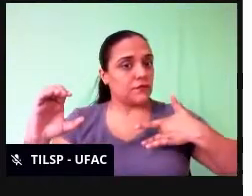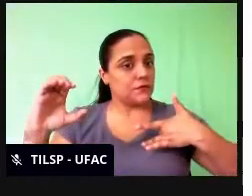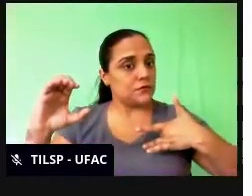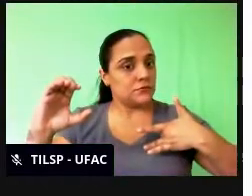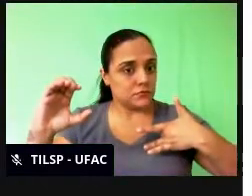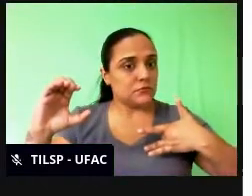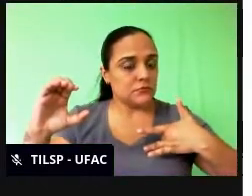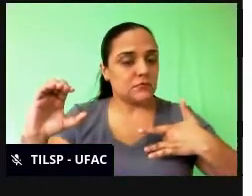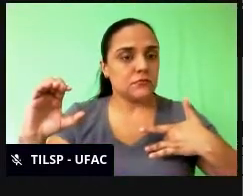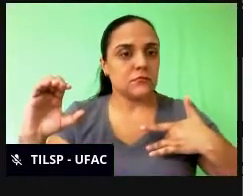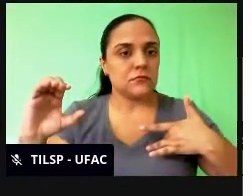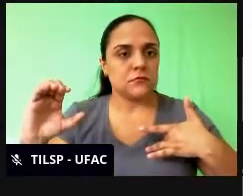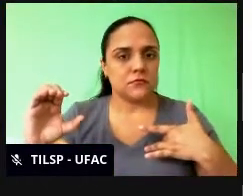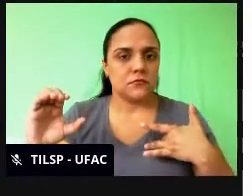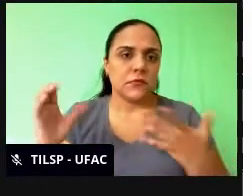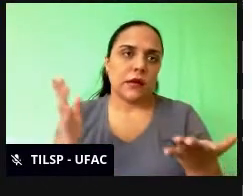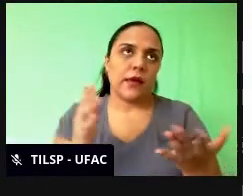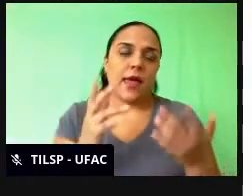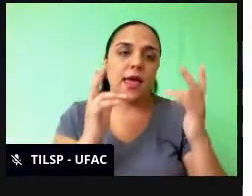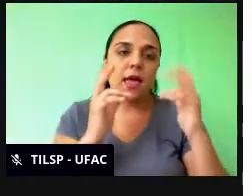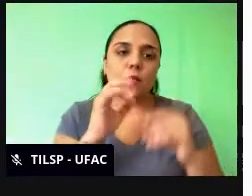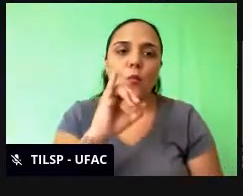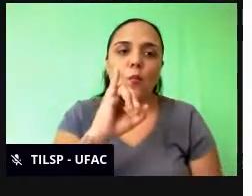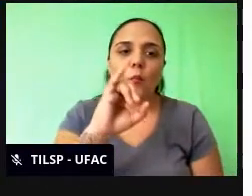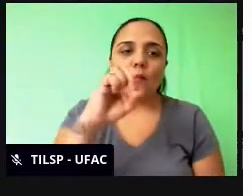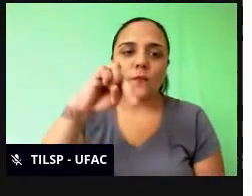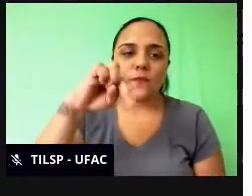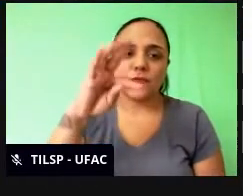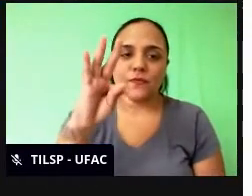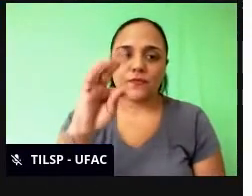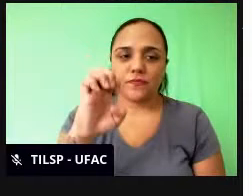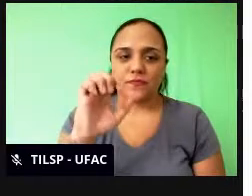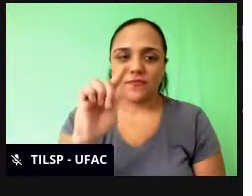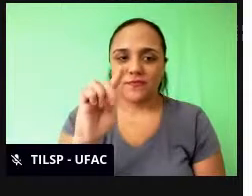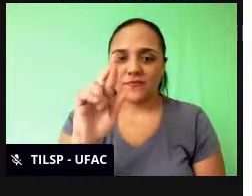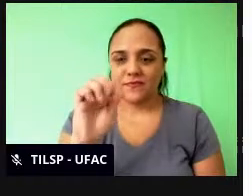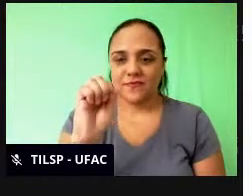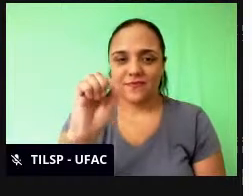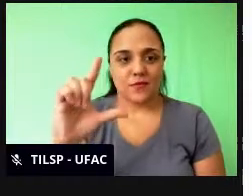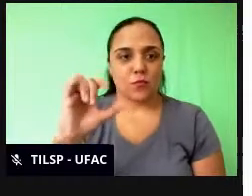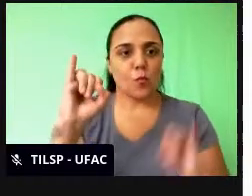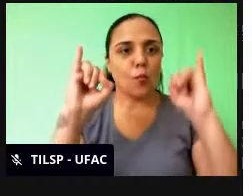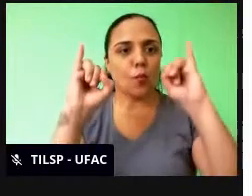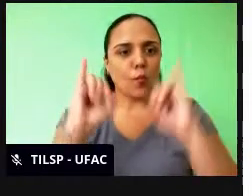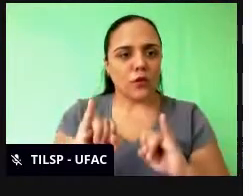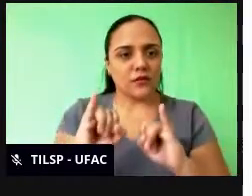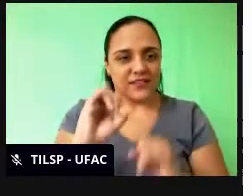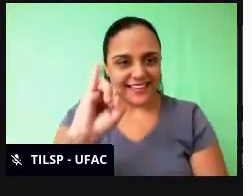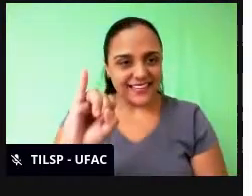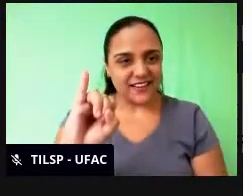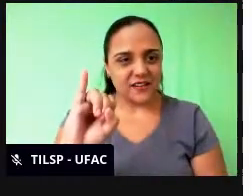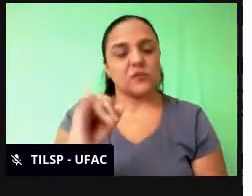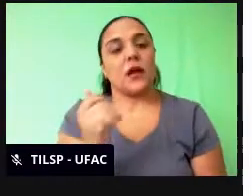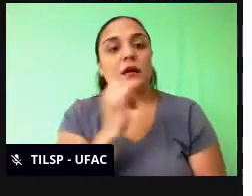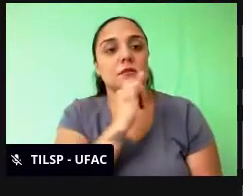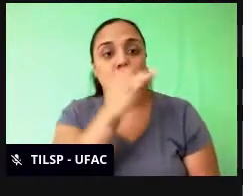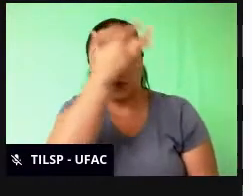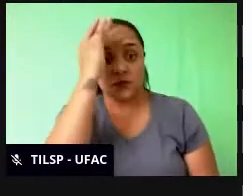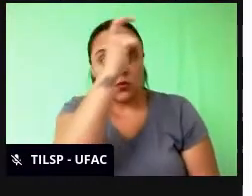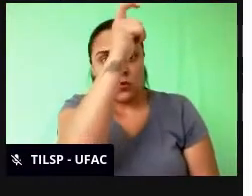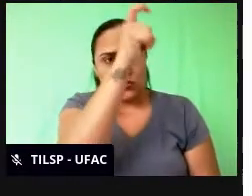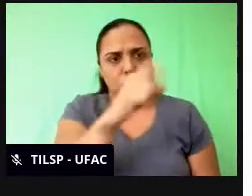sejam integrais. E vejam que, quando a gente avalia os esportistas, que são aqueles que